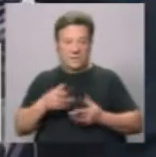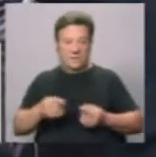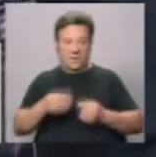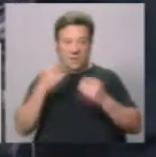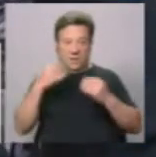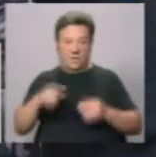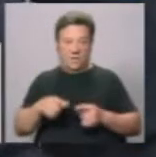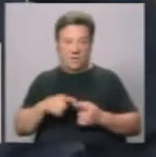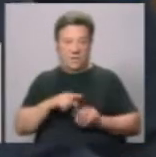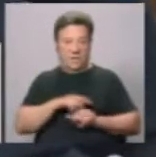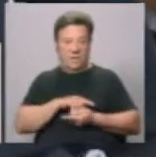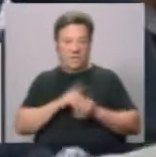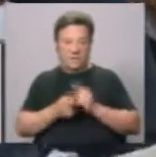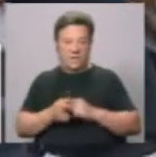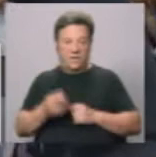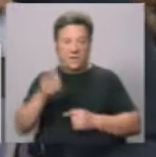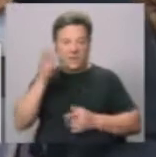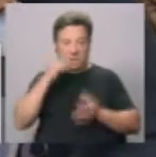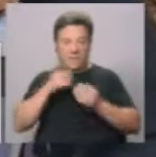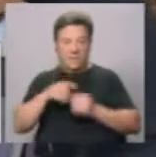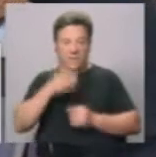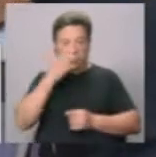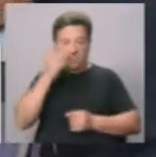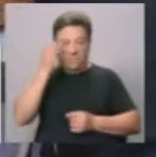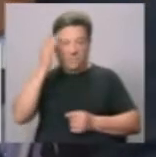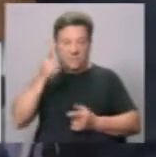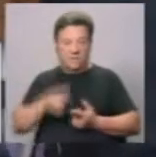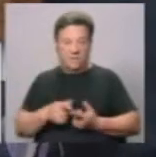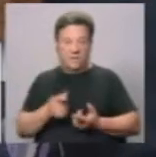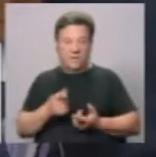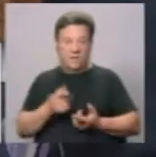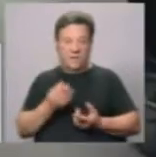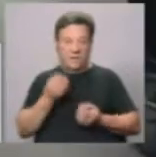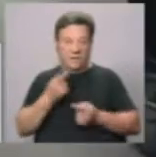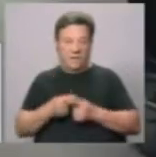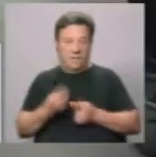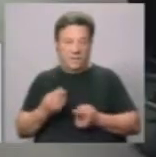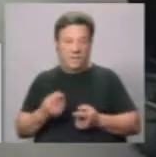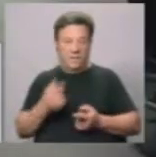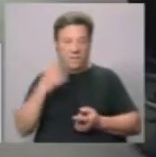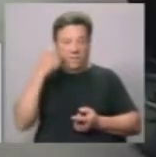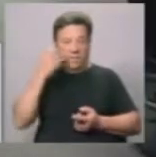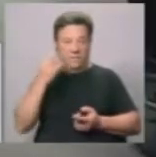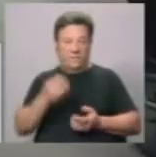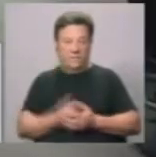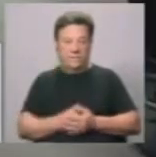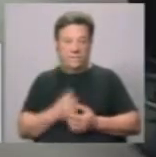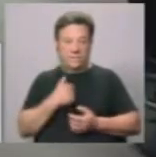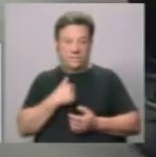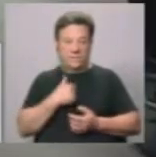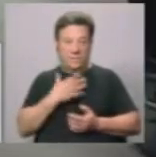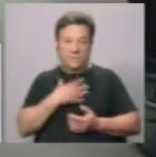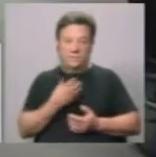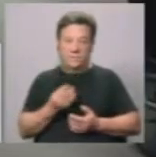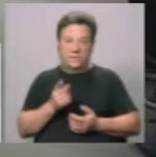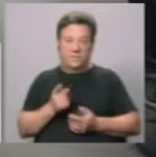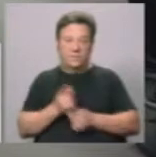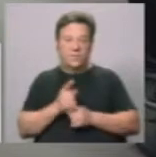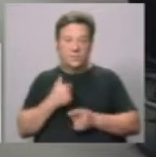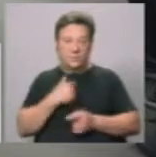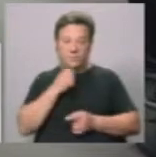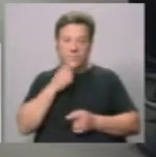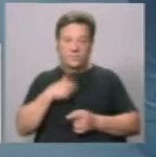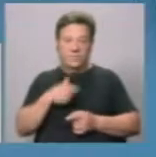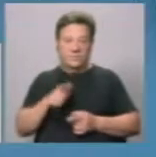aulas invertida, aprender parece fácil, apelativo e divertido. Sim, eu gosto bastante porque nós